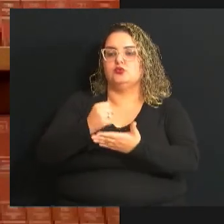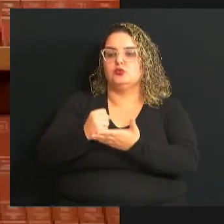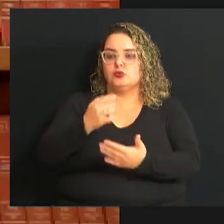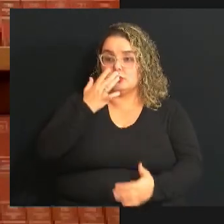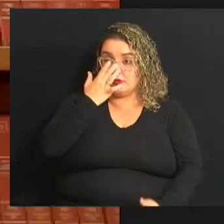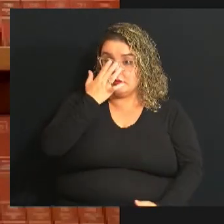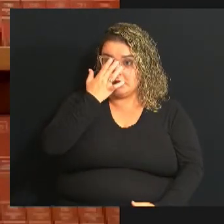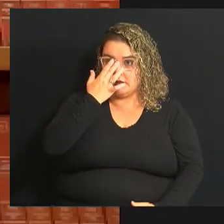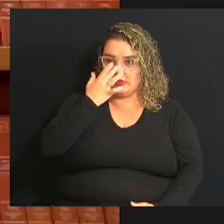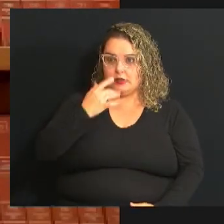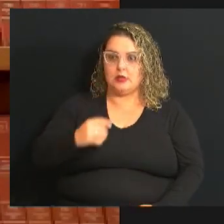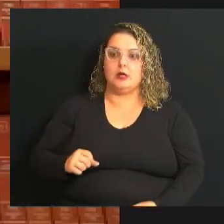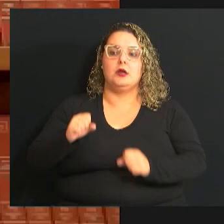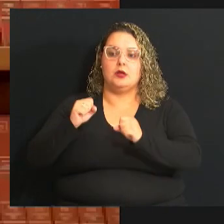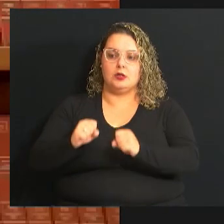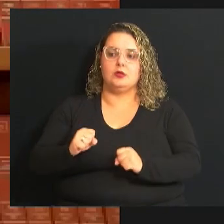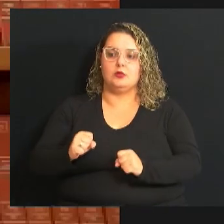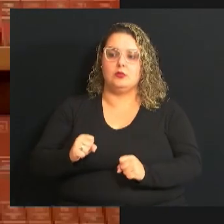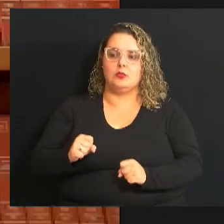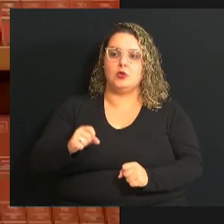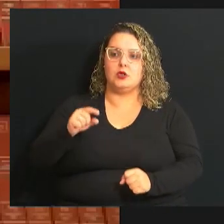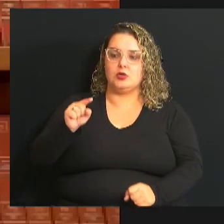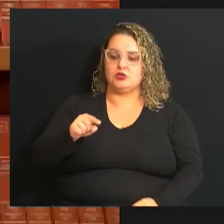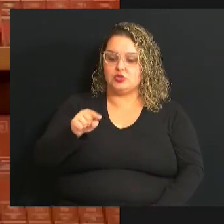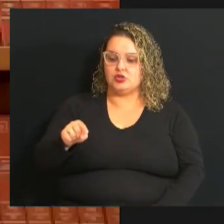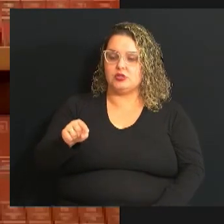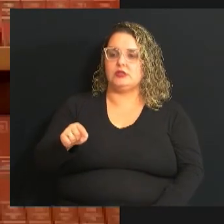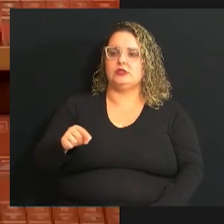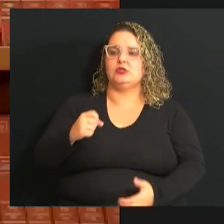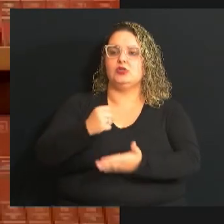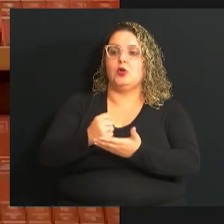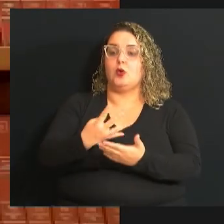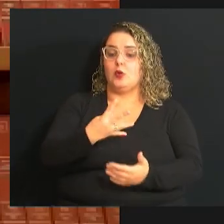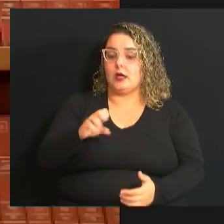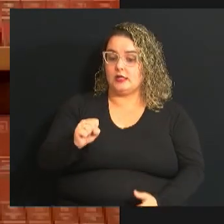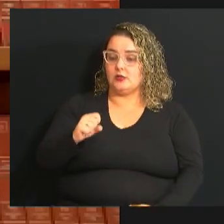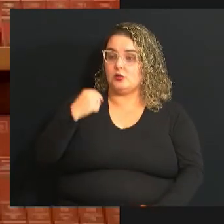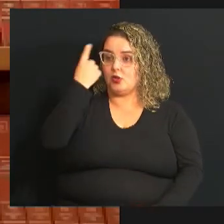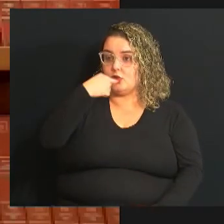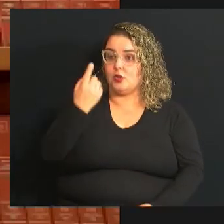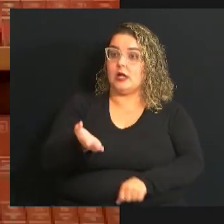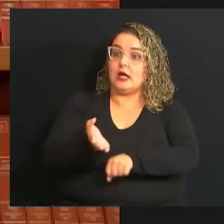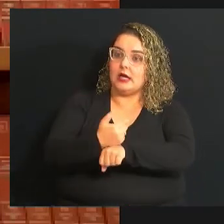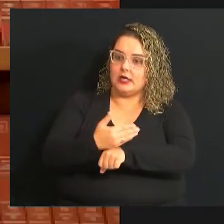tão ansioso na hora de comprar e já não ir colocando tudo no carrinho, não, né?